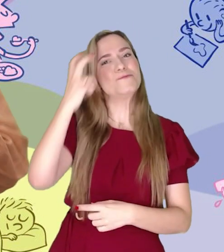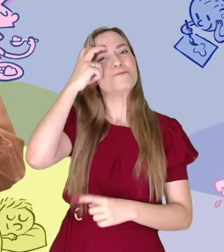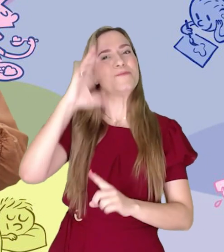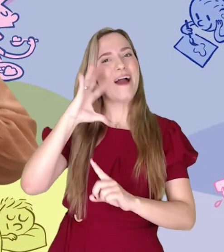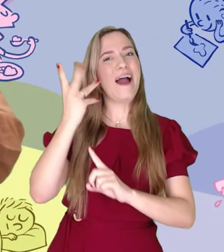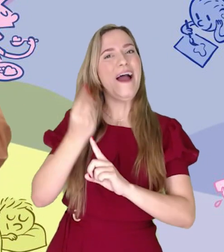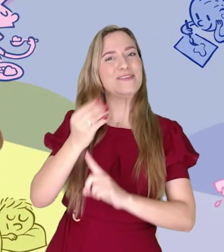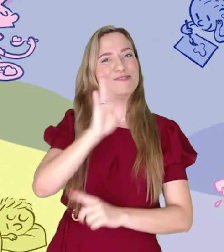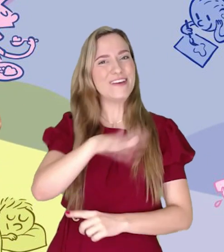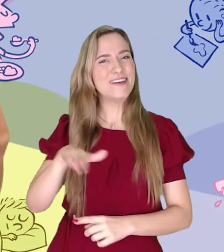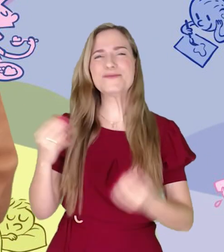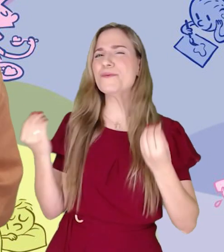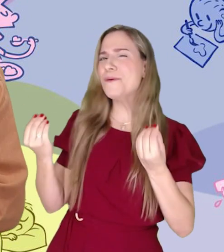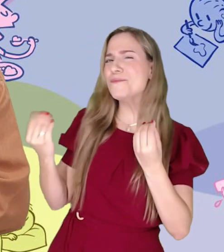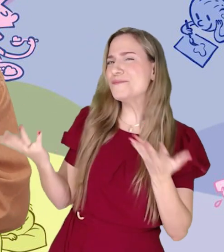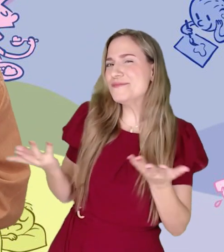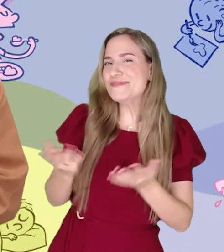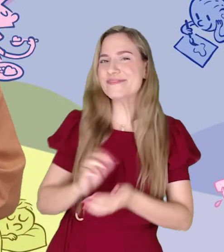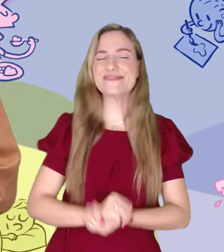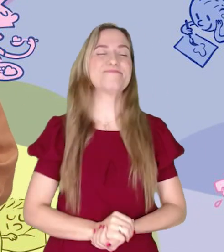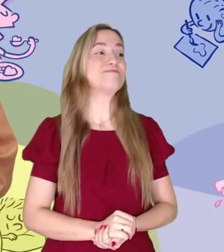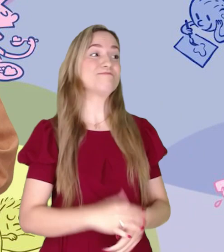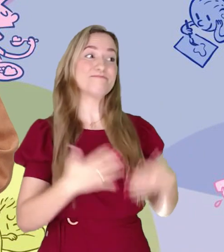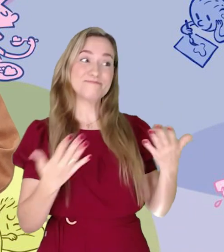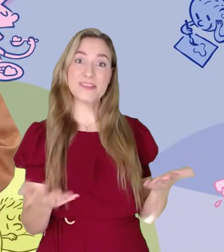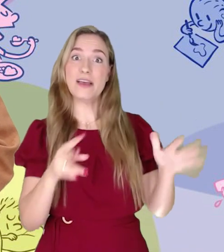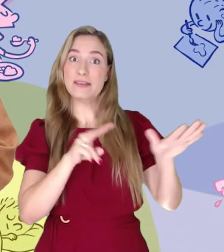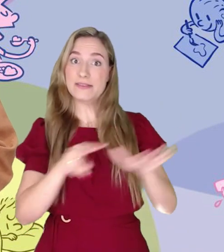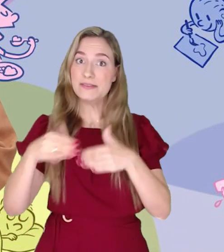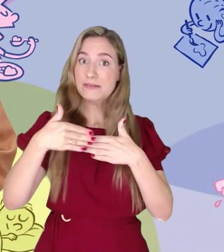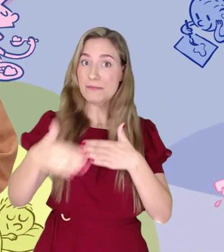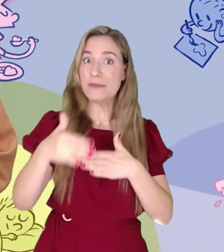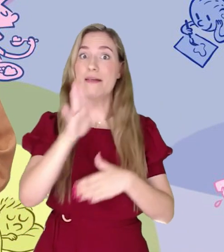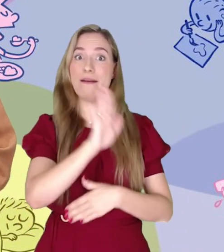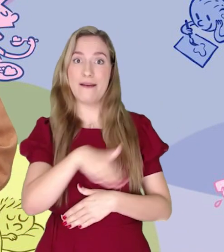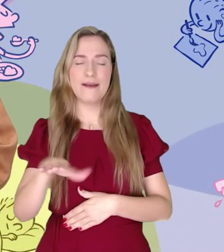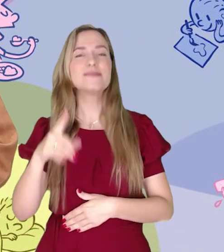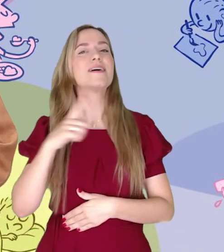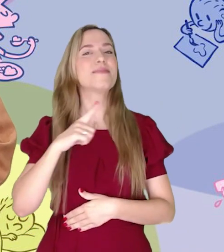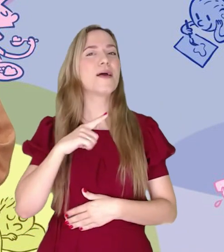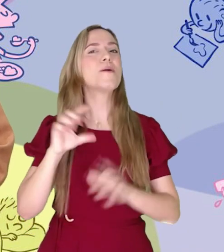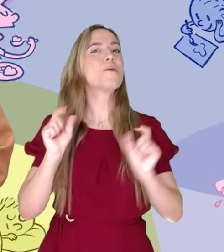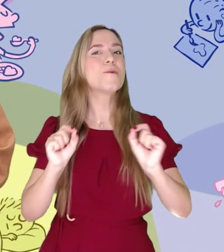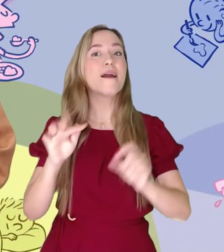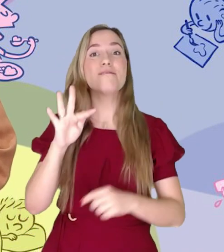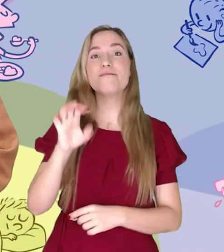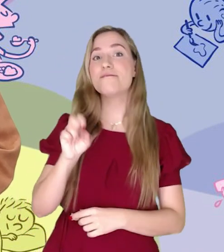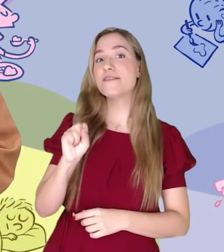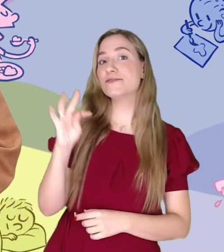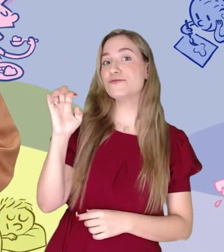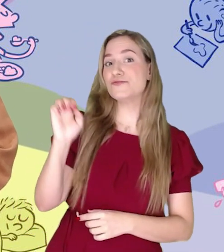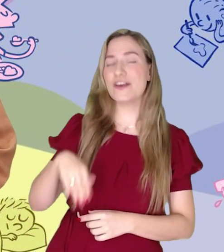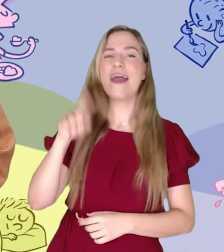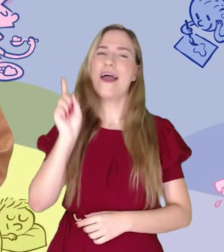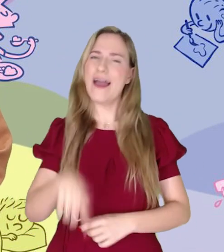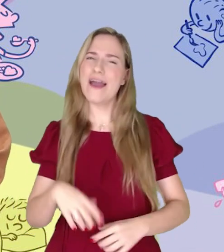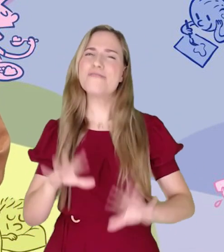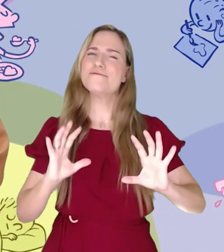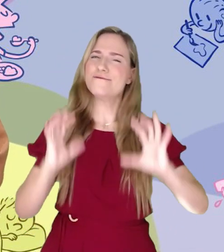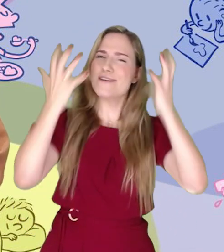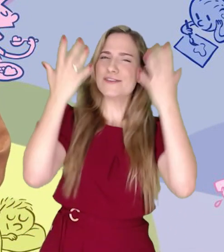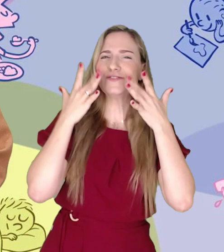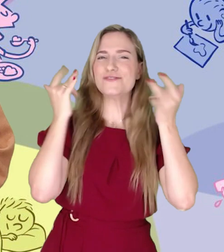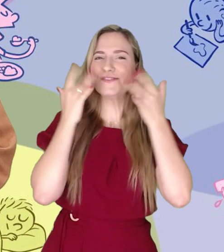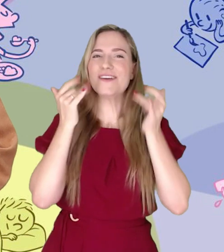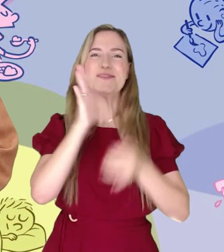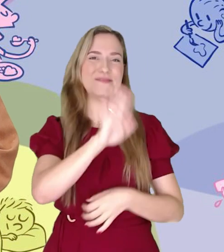cultural para essa Semana das Crianças? Olha só, gente, durante essa Semana da Criança está rolando o Festim, o Festival de Teatro